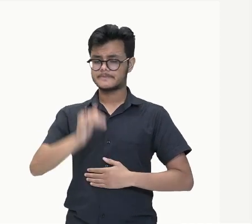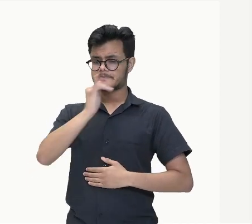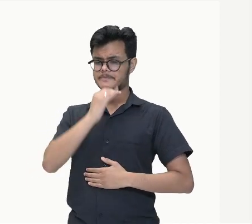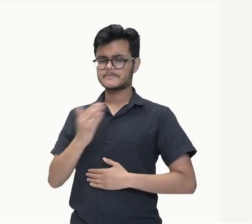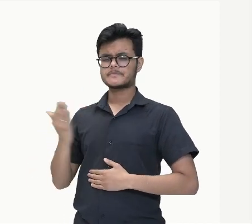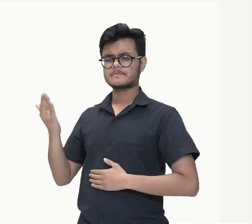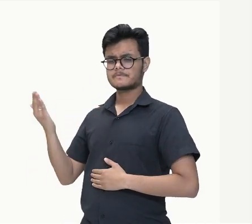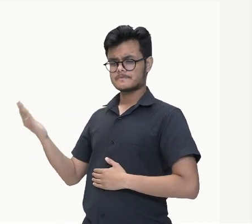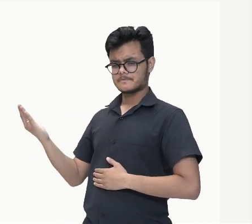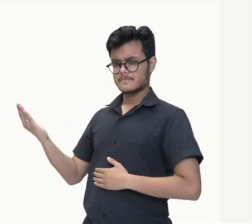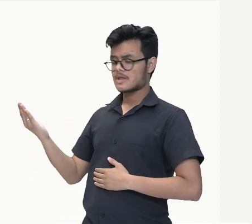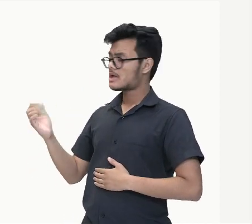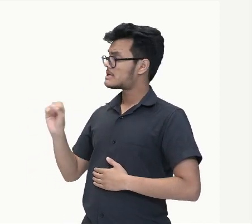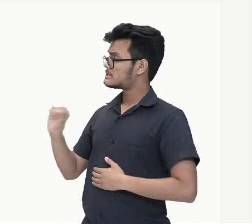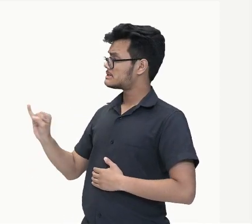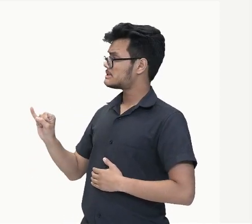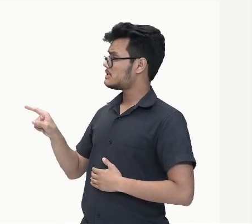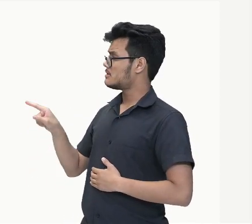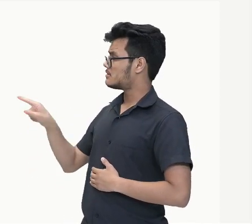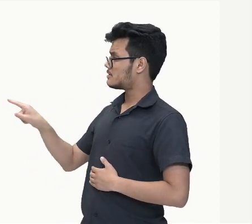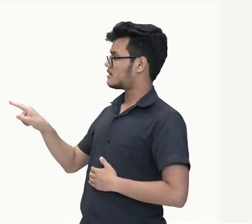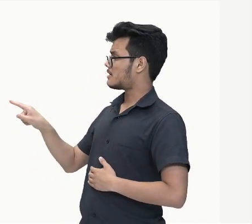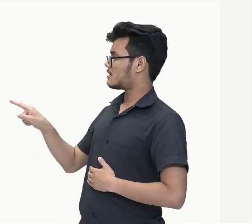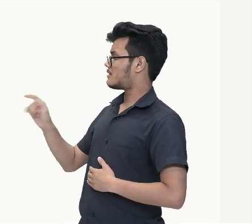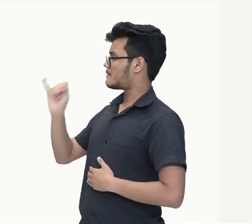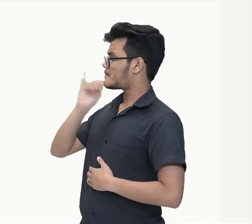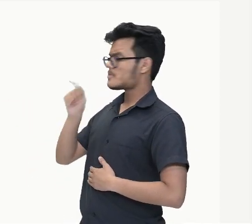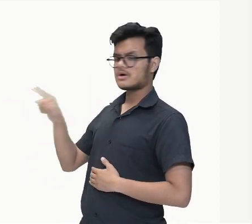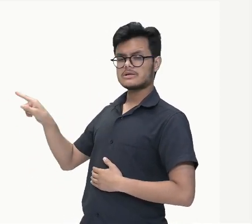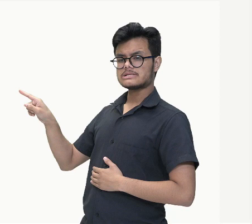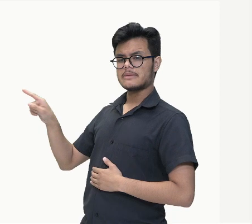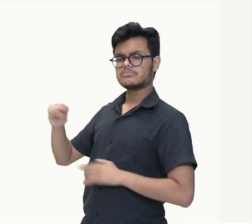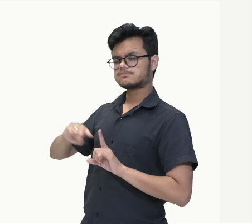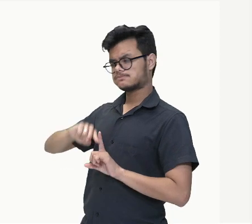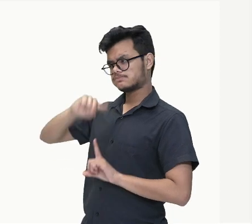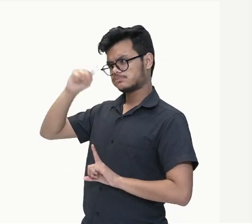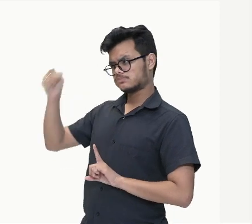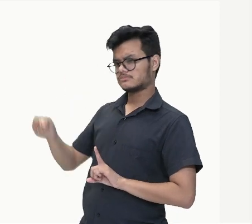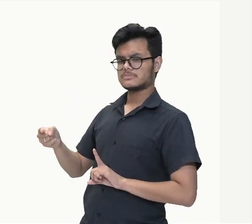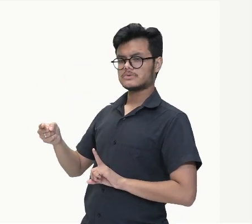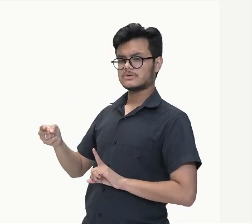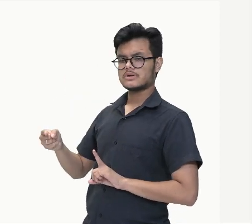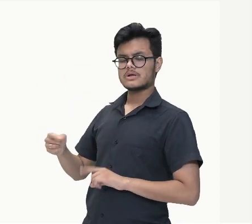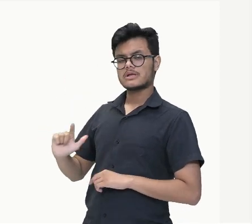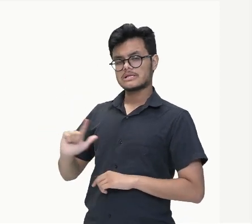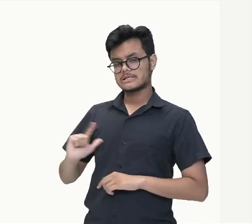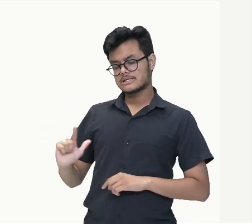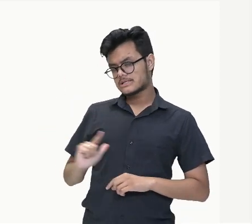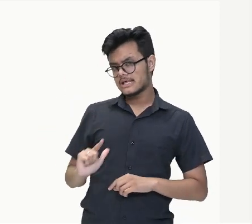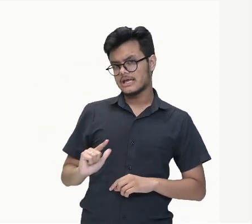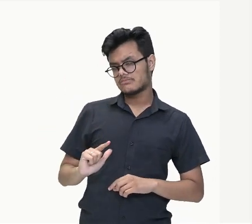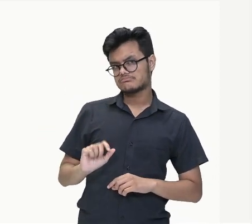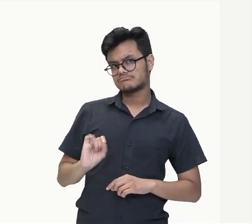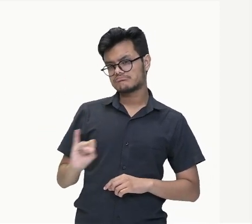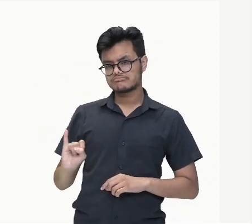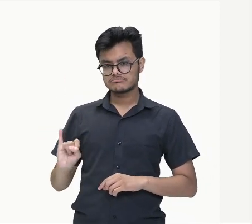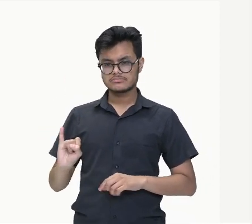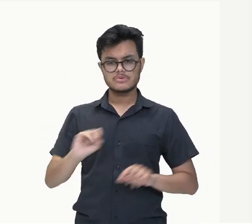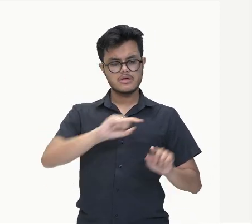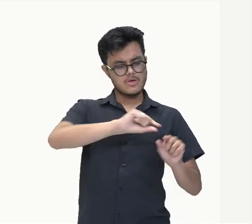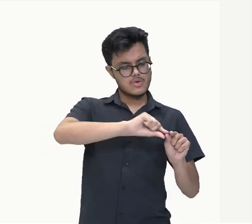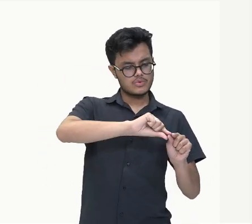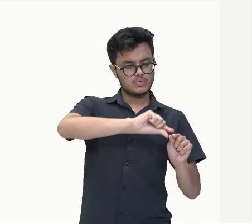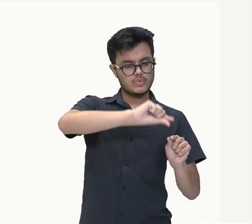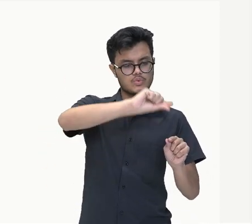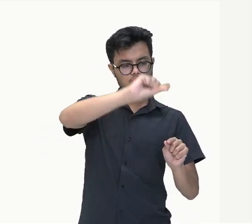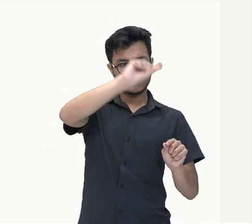parábola. Se essa parábola que a gente está vendo aqui, se ela tem a concavidade voltada para